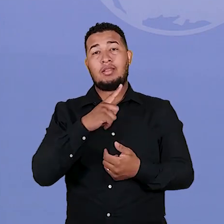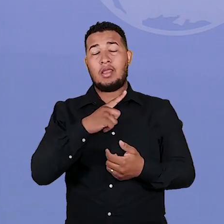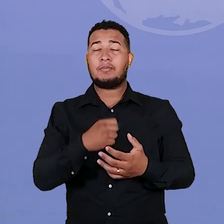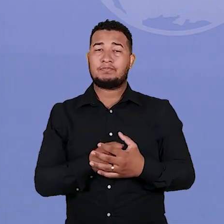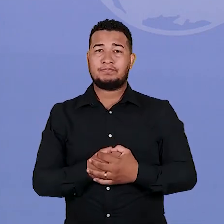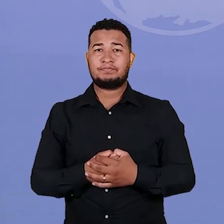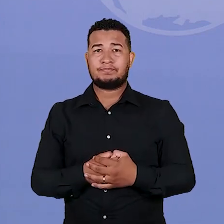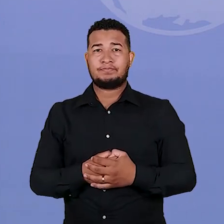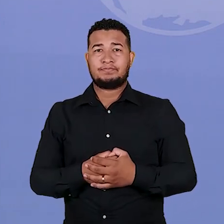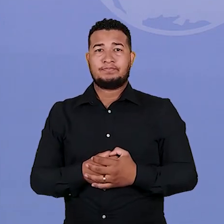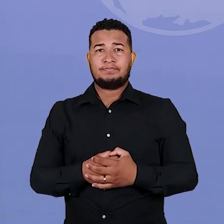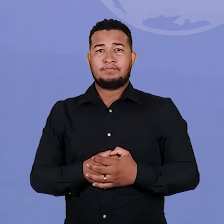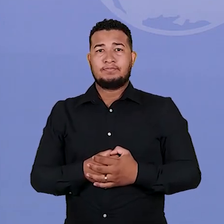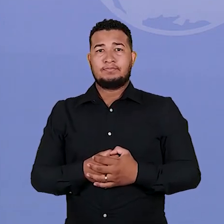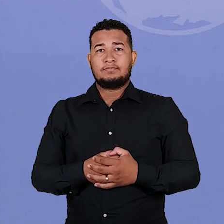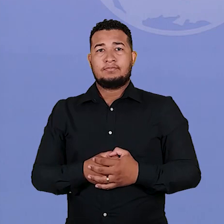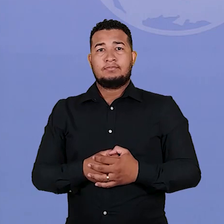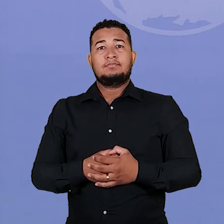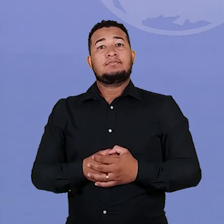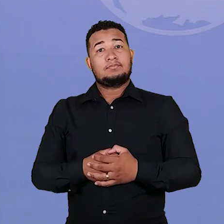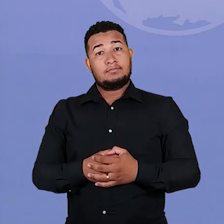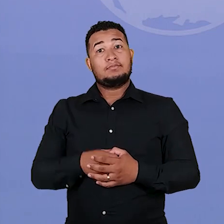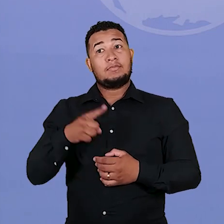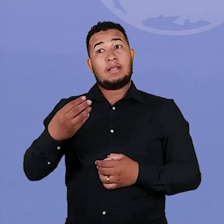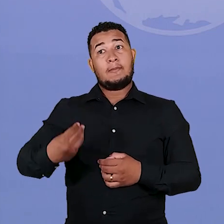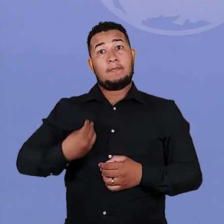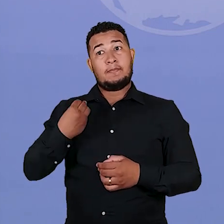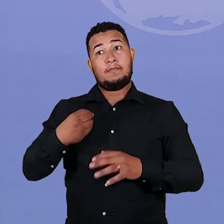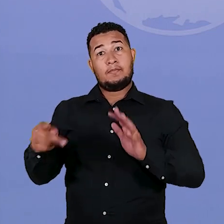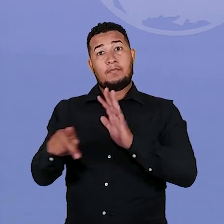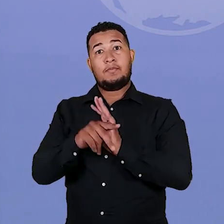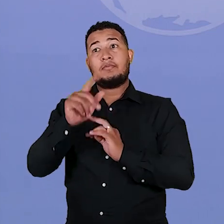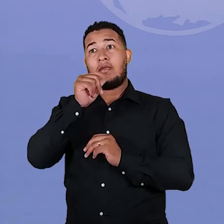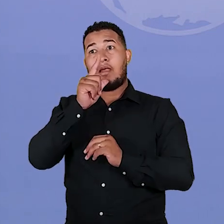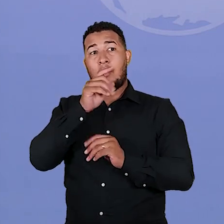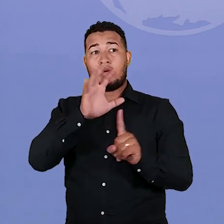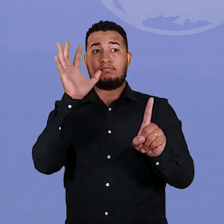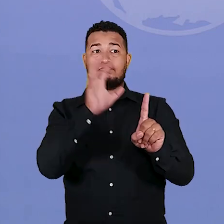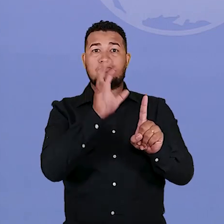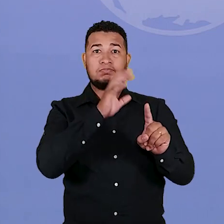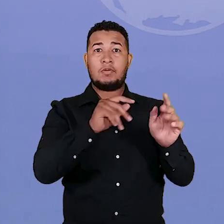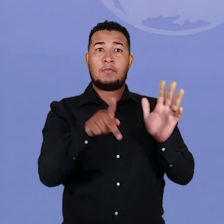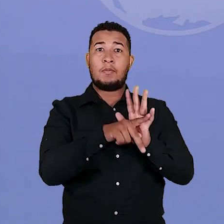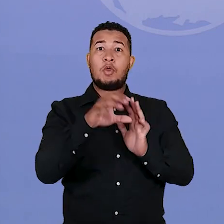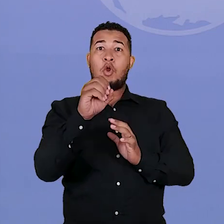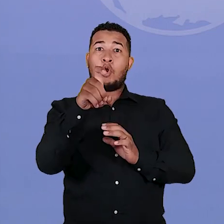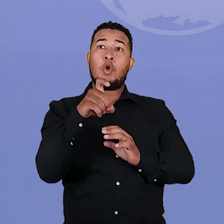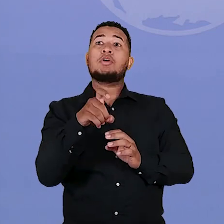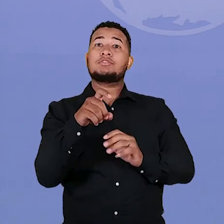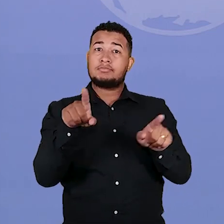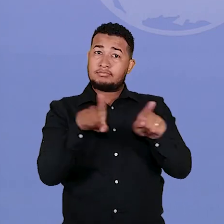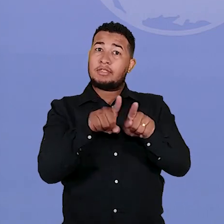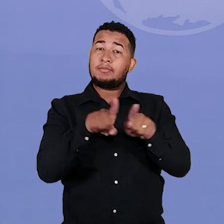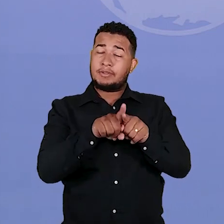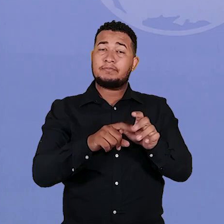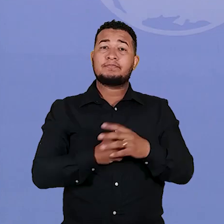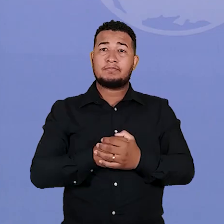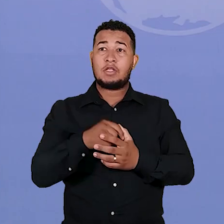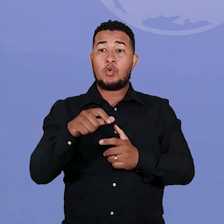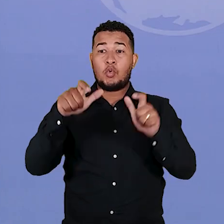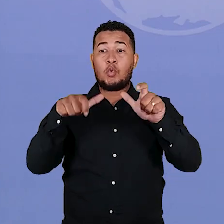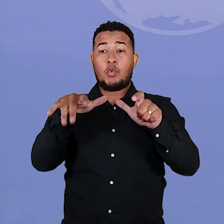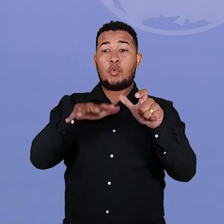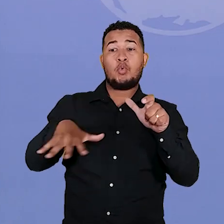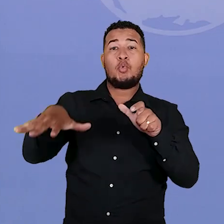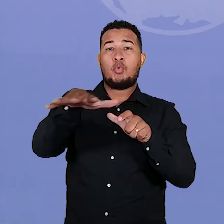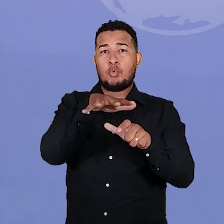seres vivos, eles têm essas adaptações. E a presença da água também interfere na disponibilidade de